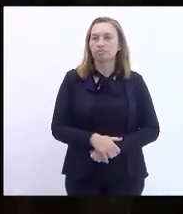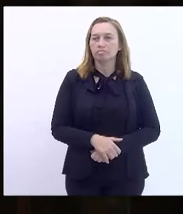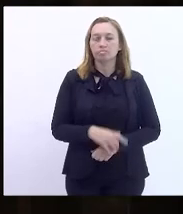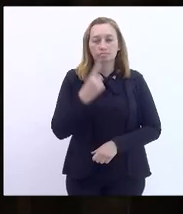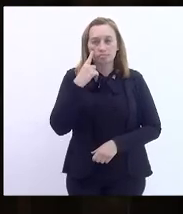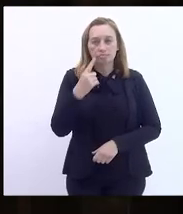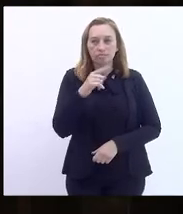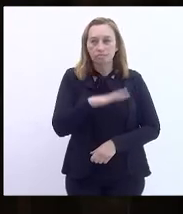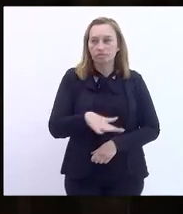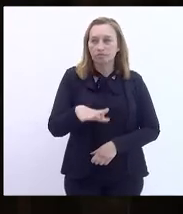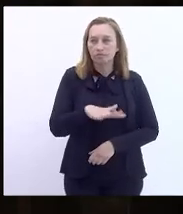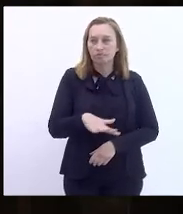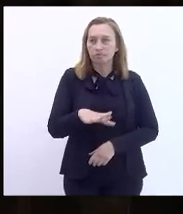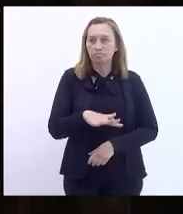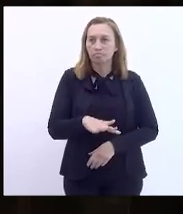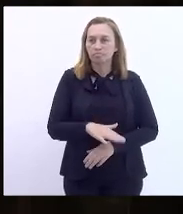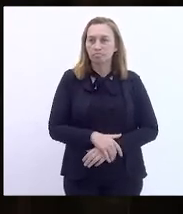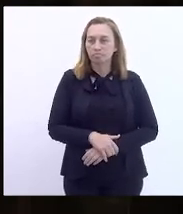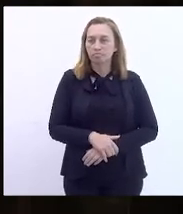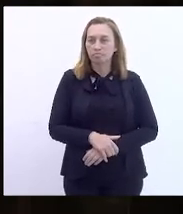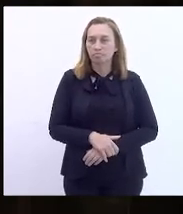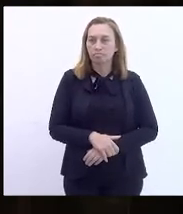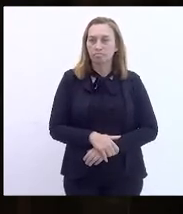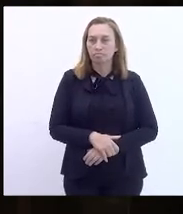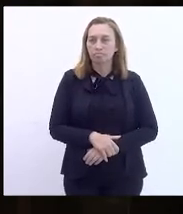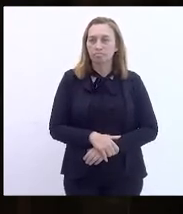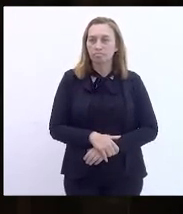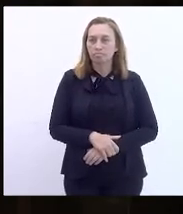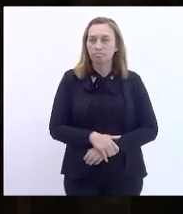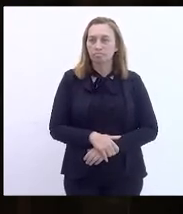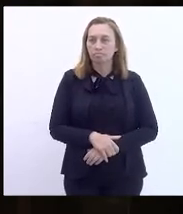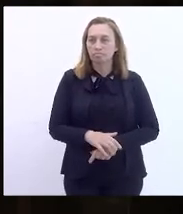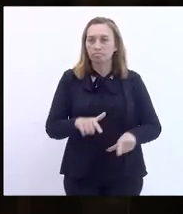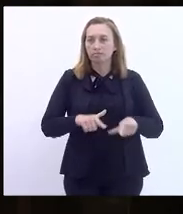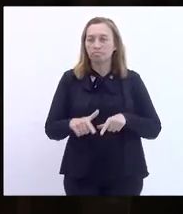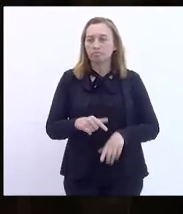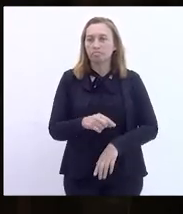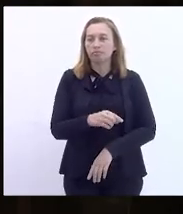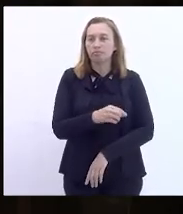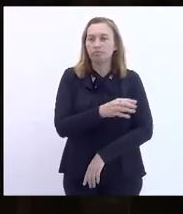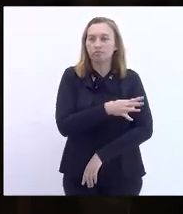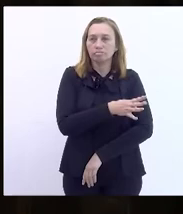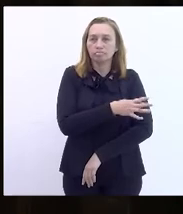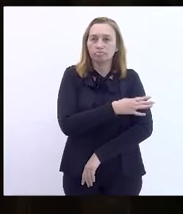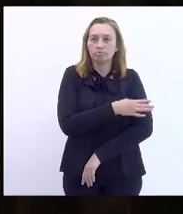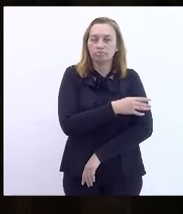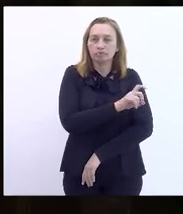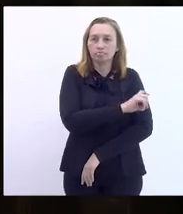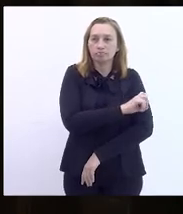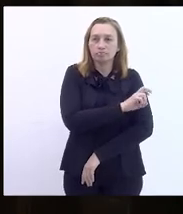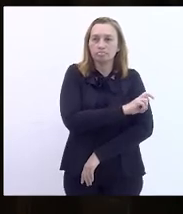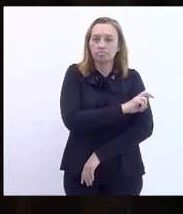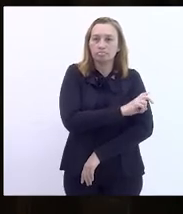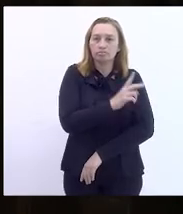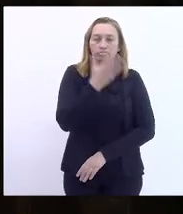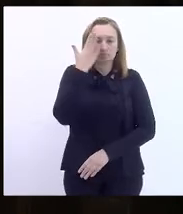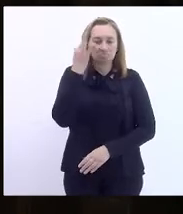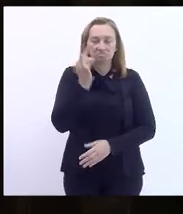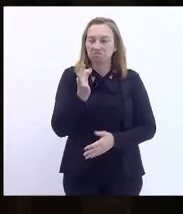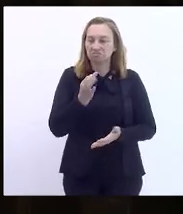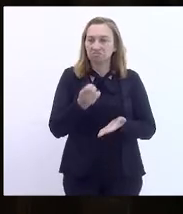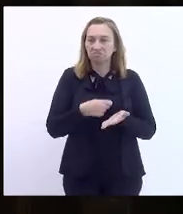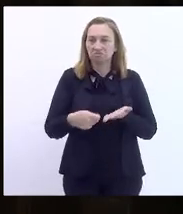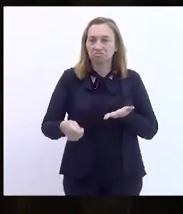vê crianças é tipo Henrique Jesus a gente trabalha com criança de 4º 5º ano que não conseguia ler e escrever nada muitas